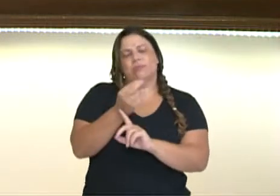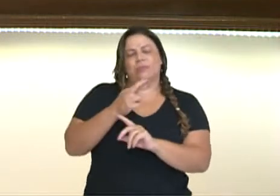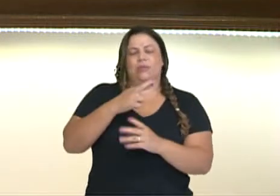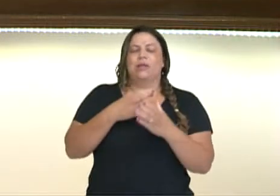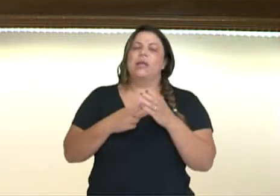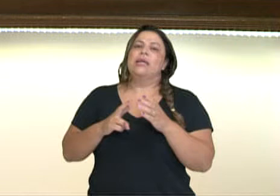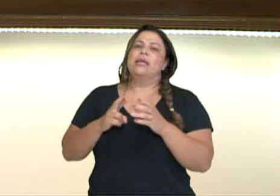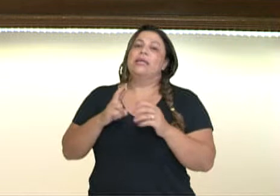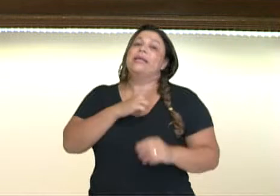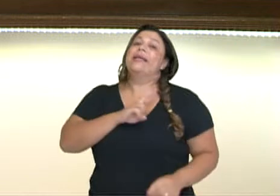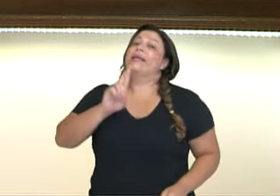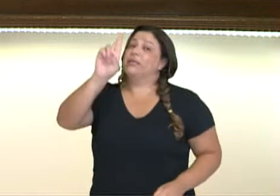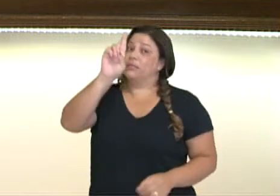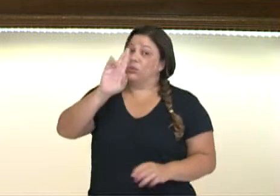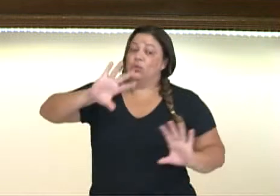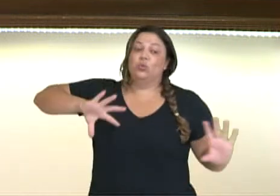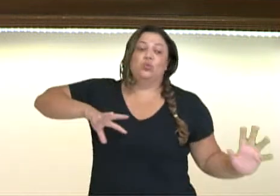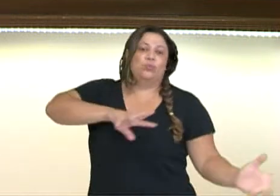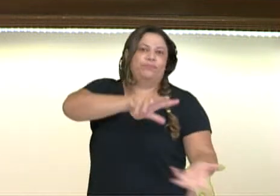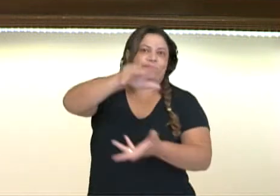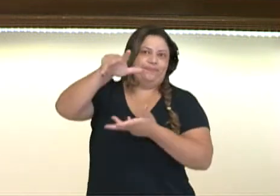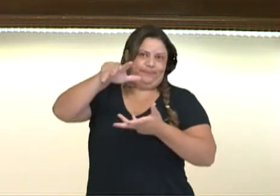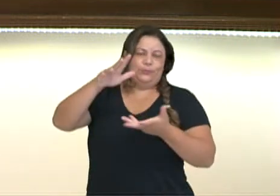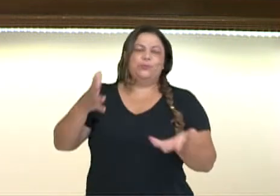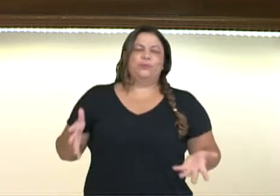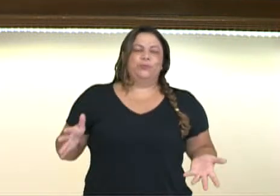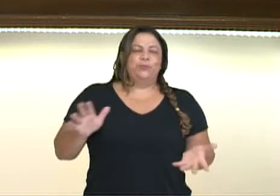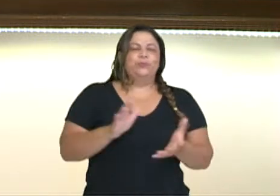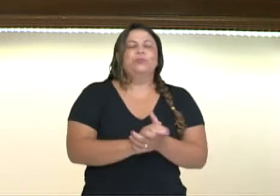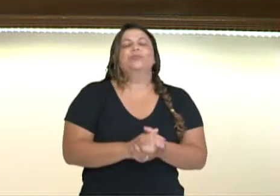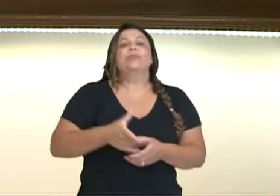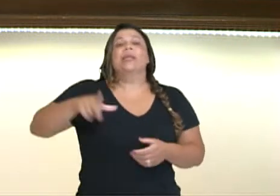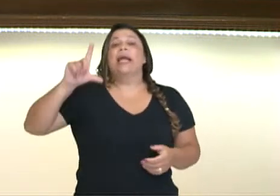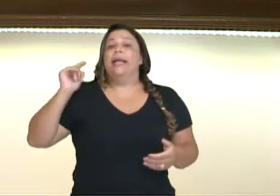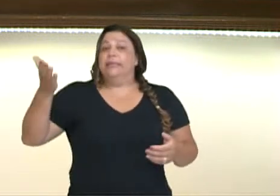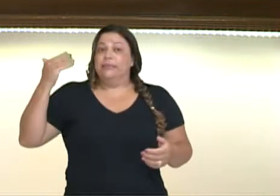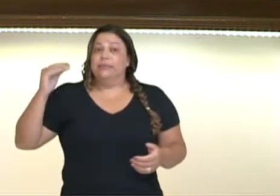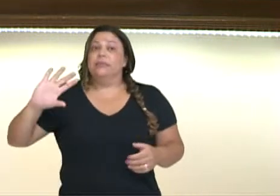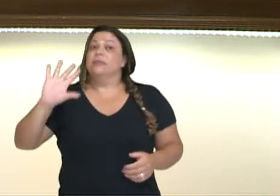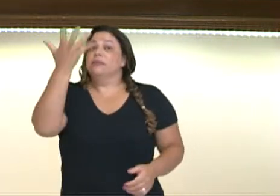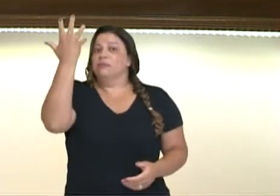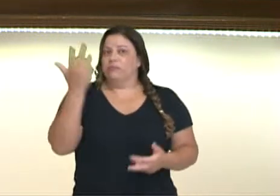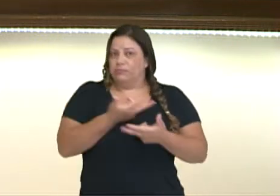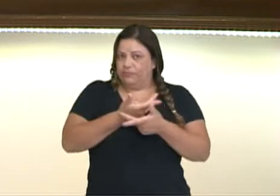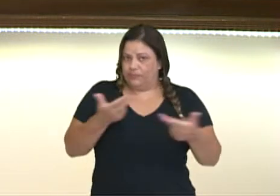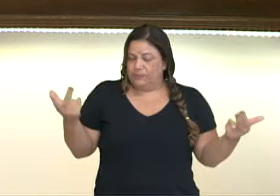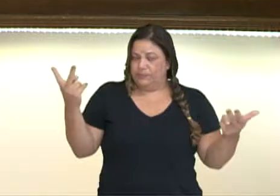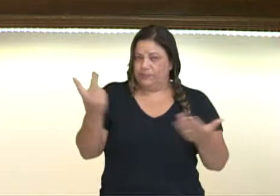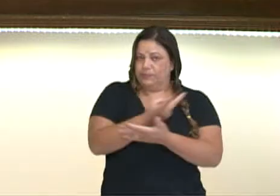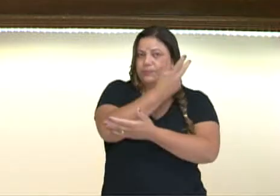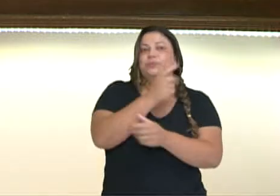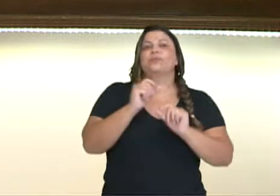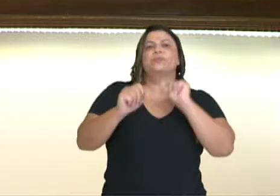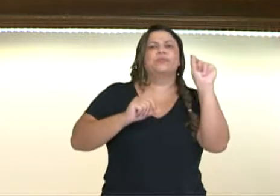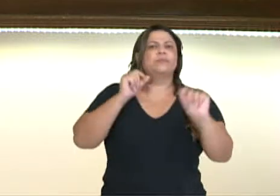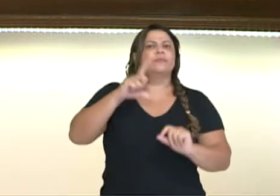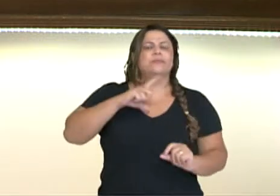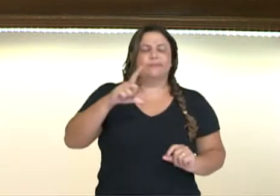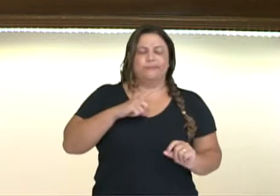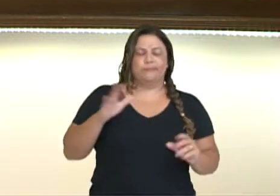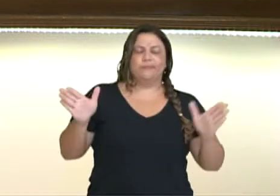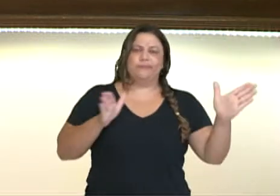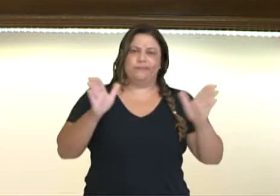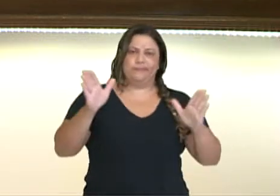mundo. Enfim, tá? Antes desses acontecimentos, você teve a época da Idade